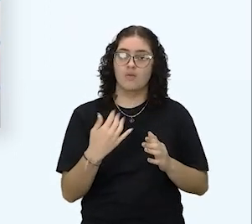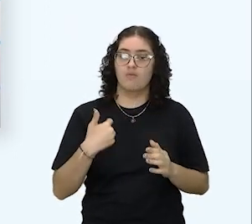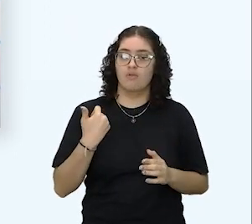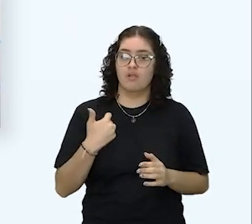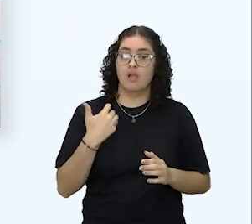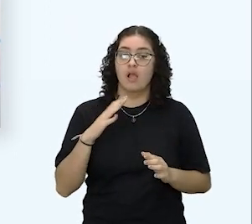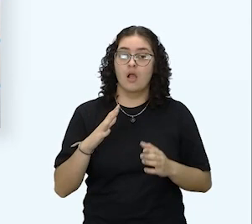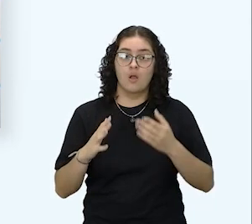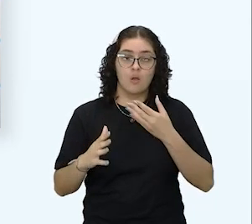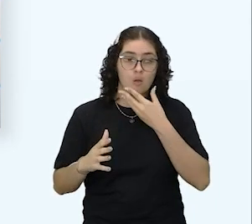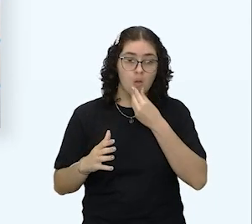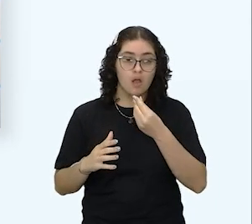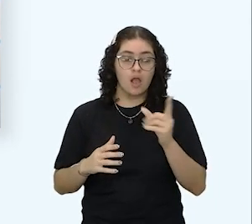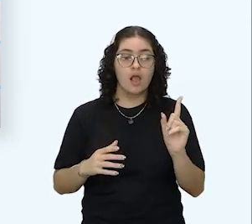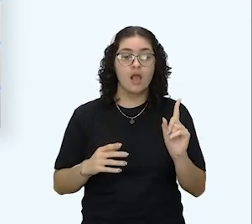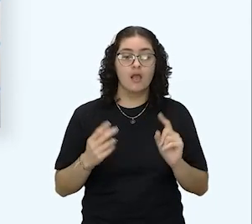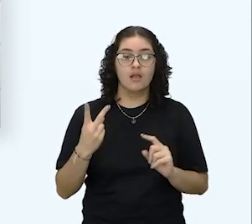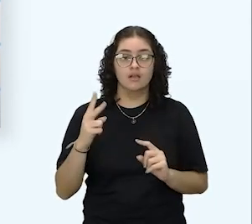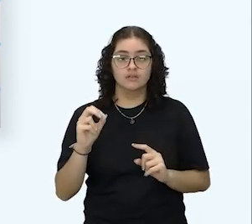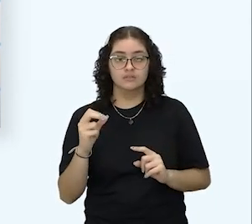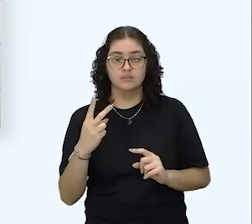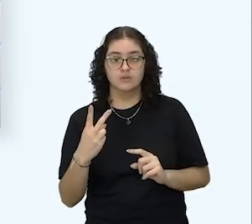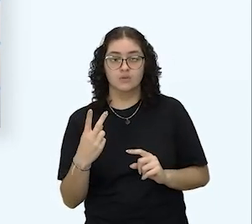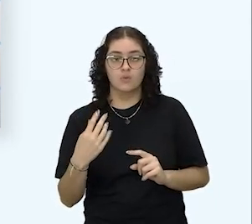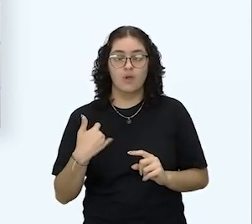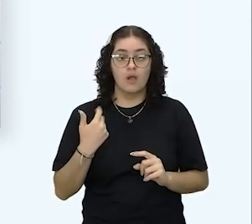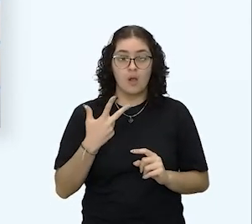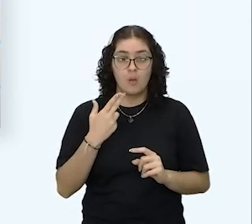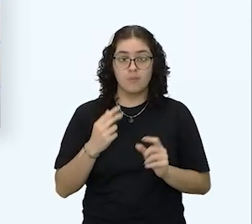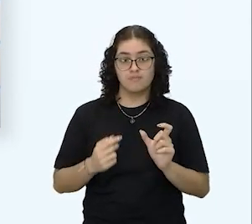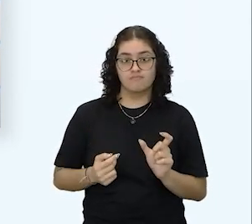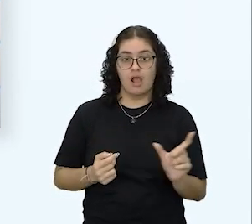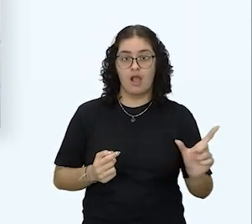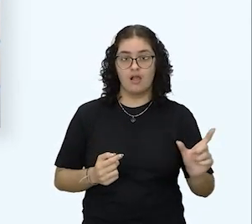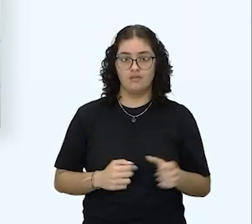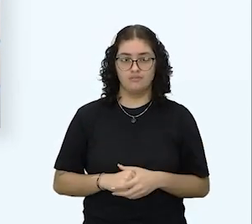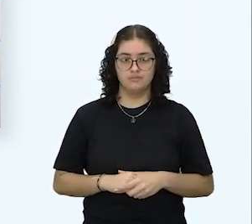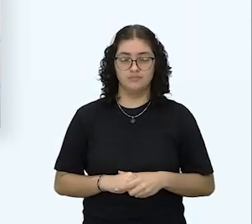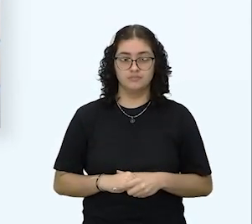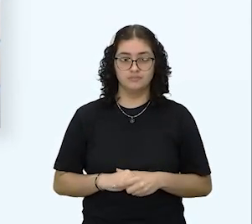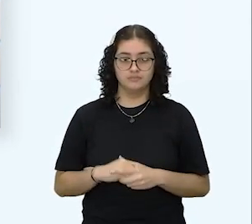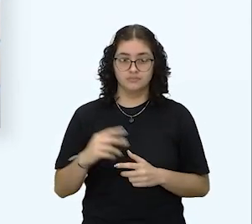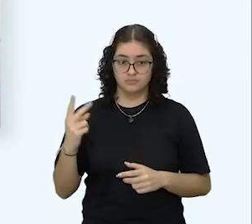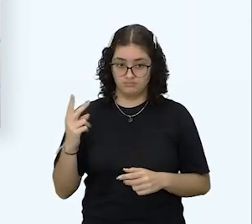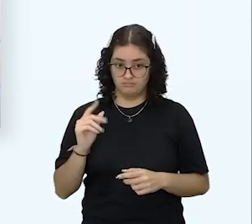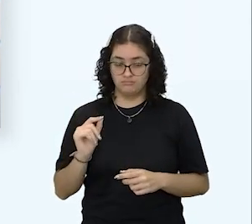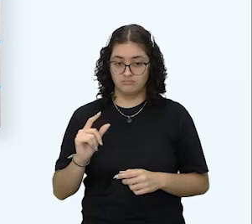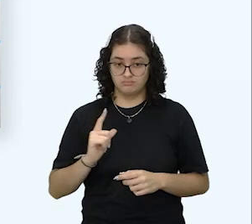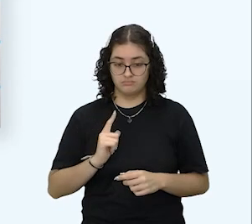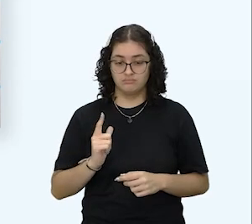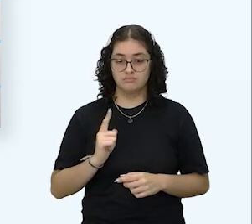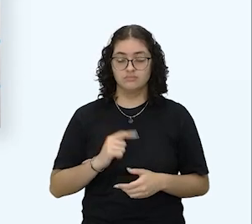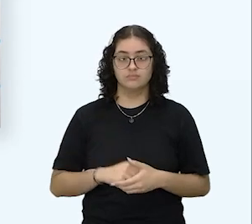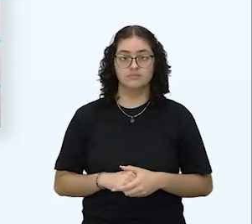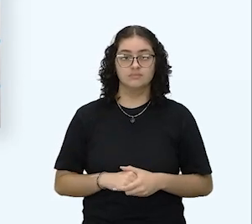Já os homens são mais numerosos entre 20 e 24 anos de idade. Em ambos os sexos, as faixas com mais gente vão